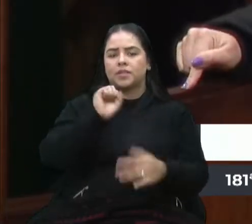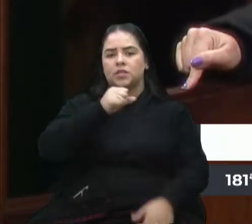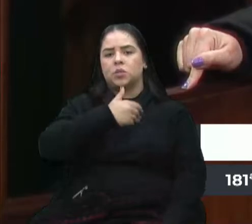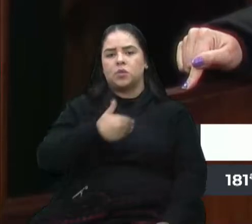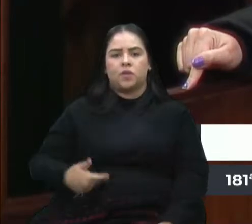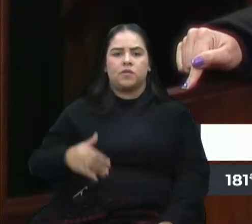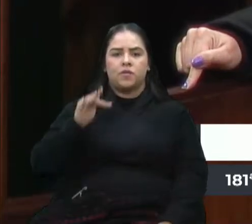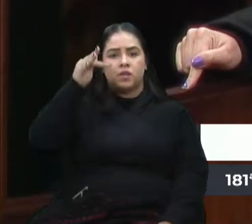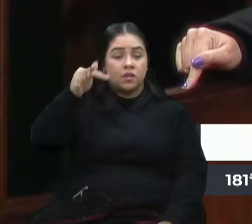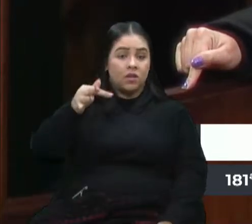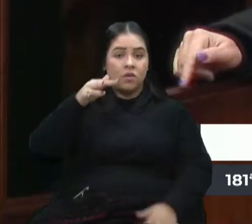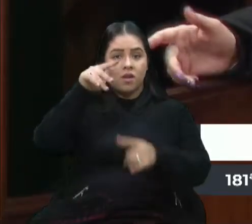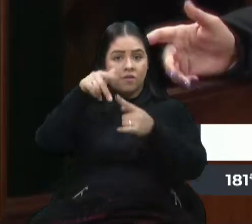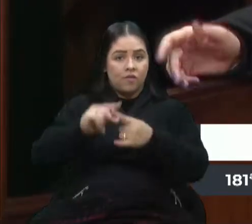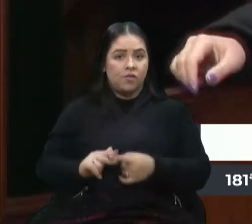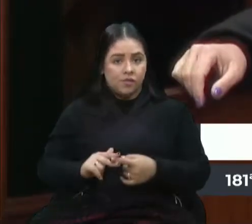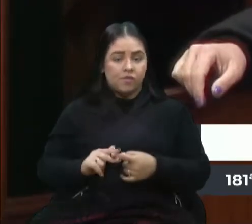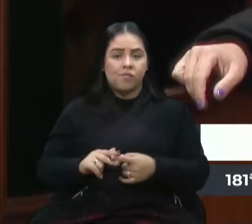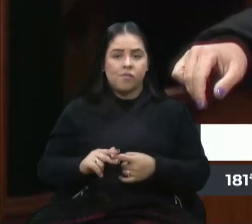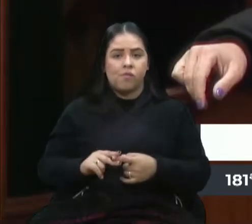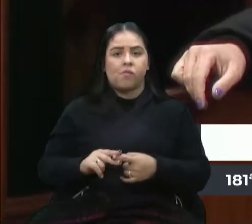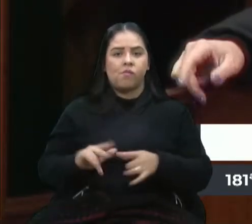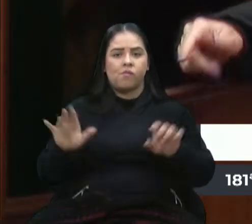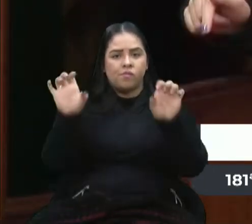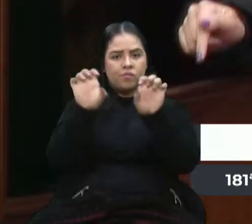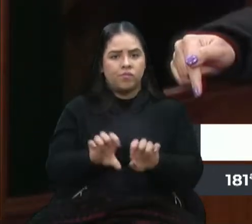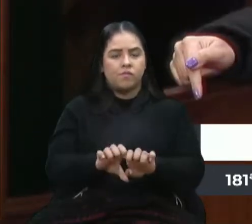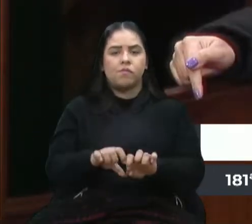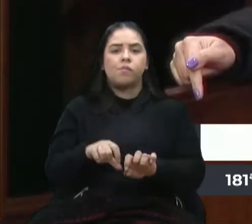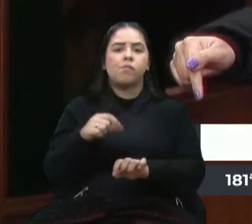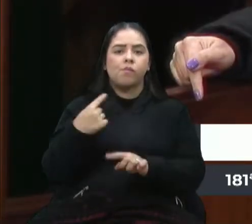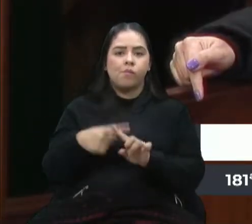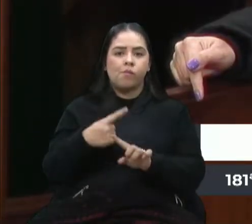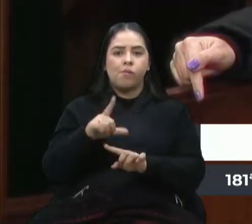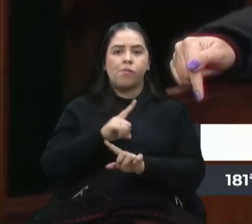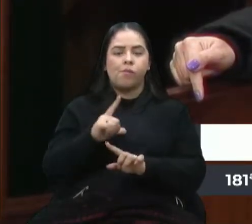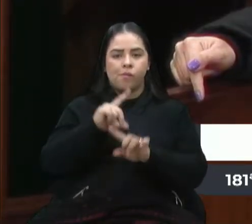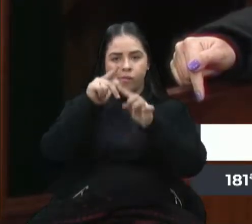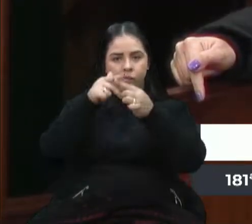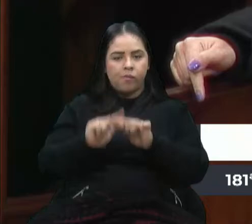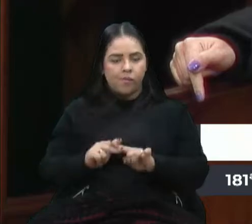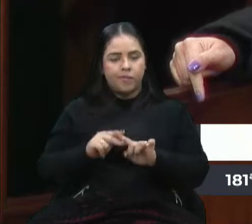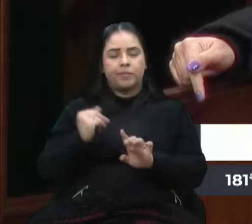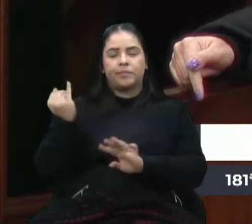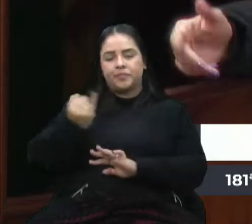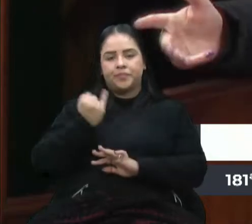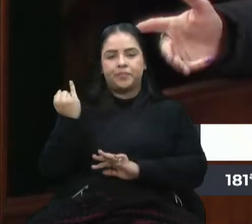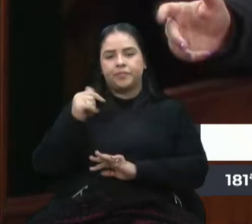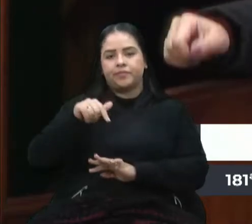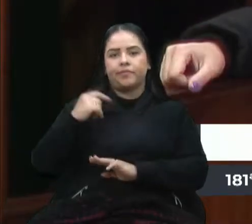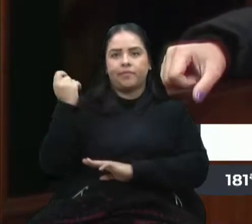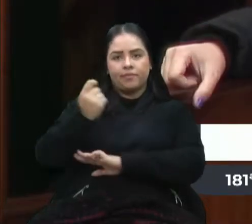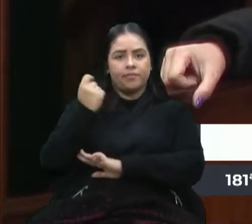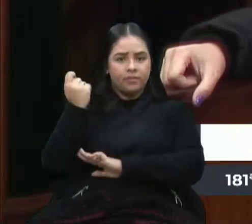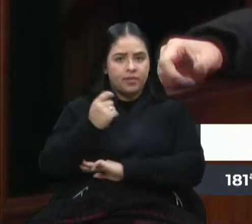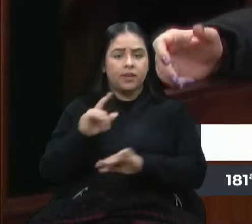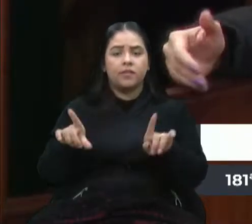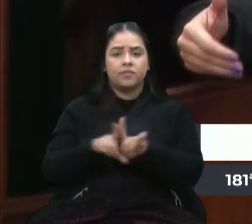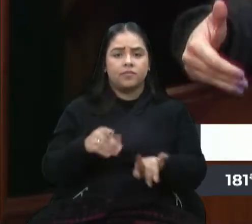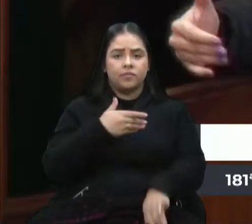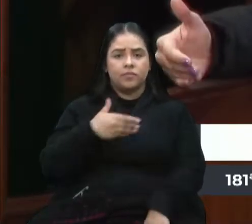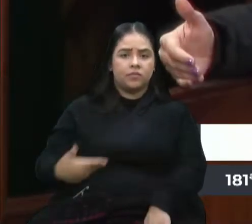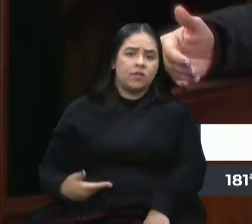reformas estruturantes. O governo do Estado fez reformas importantes aqui no Rio Grande do Sul, e do governo